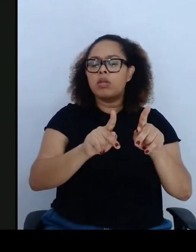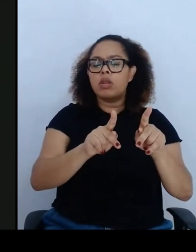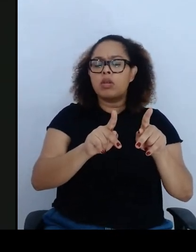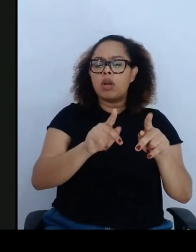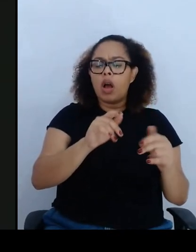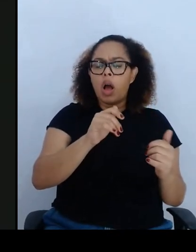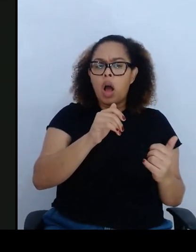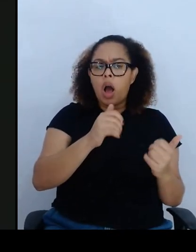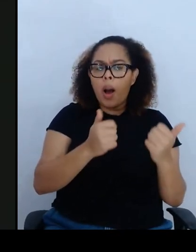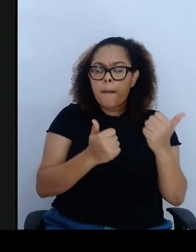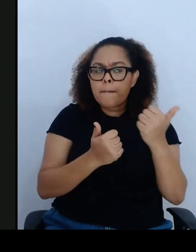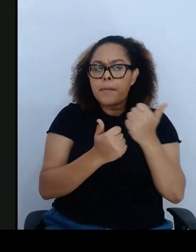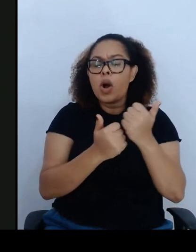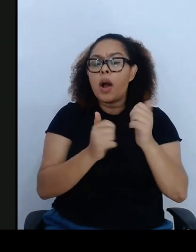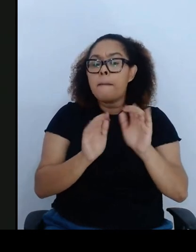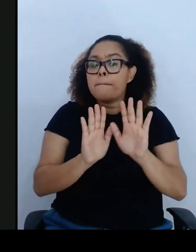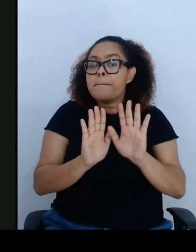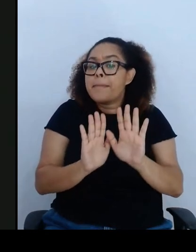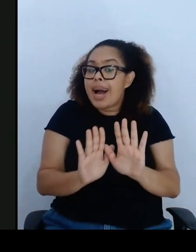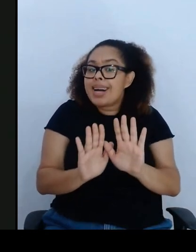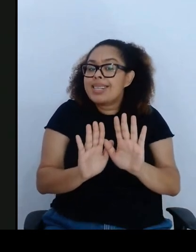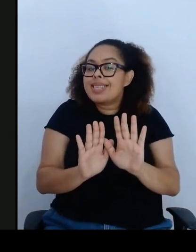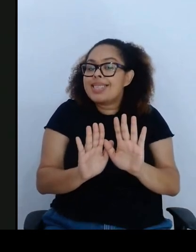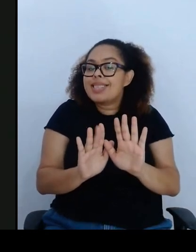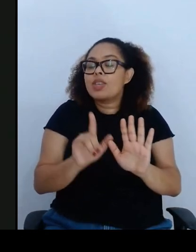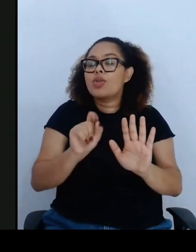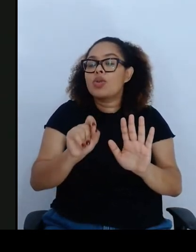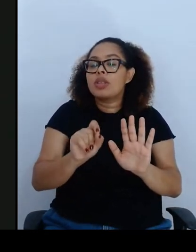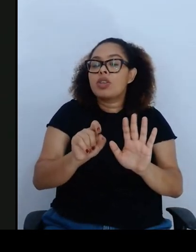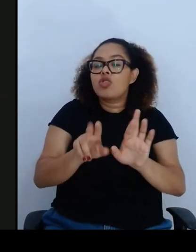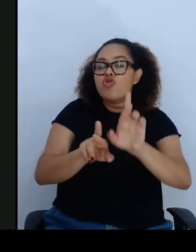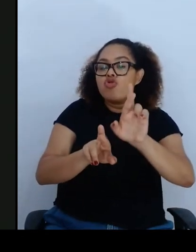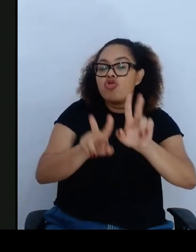mas fazia assim várias diferenciações